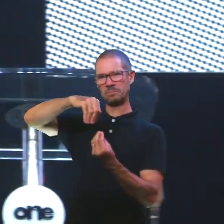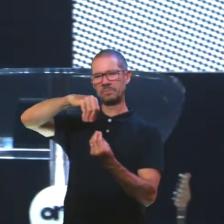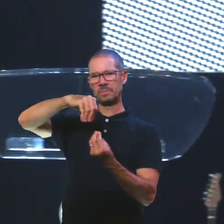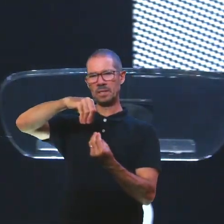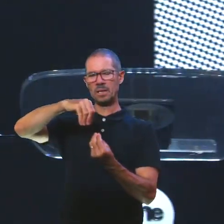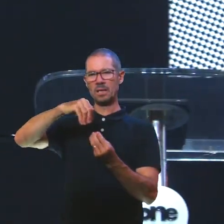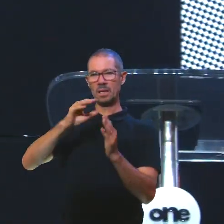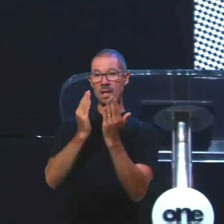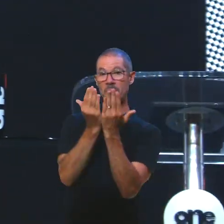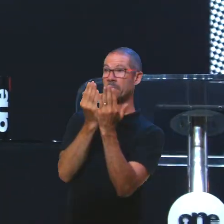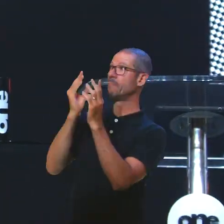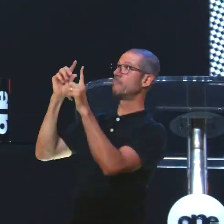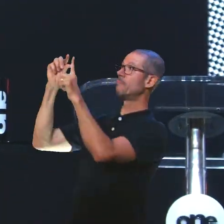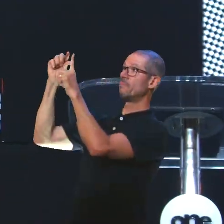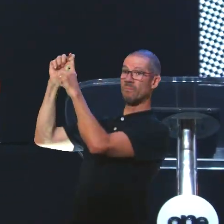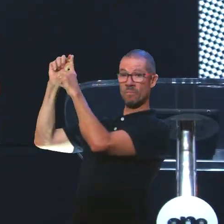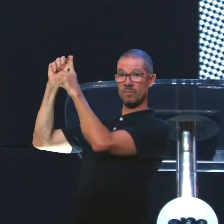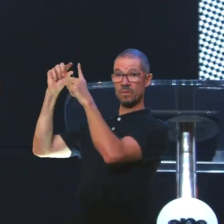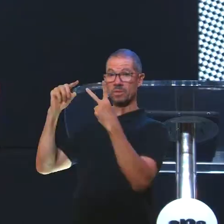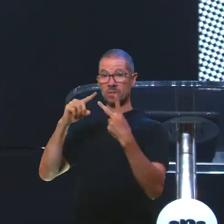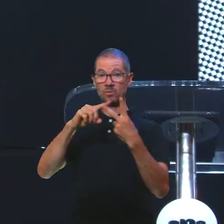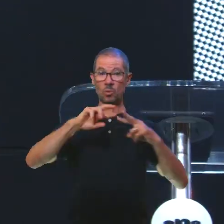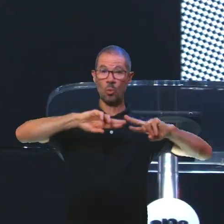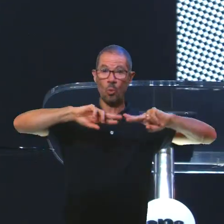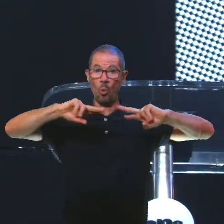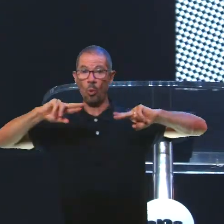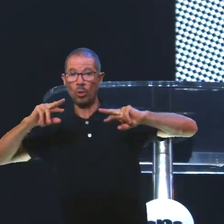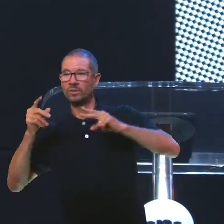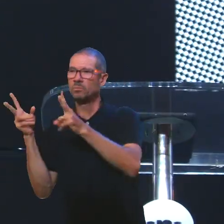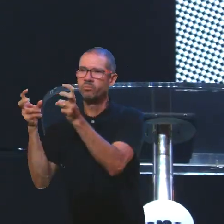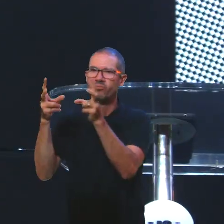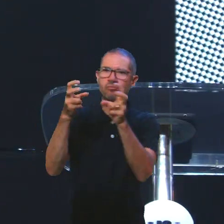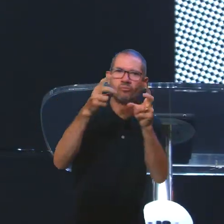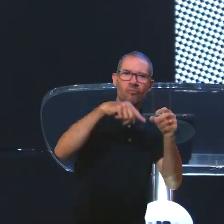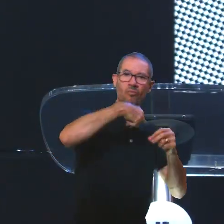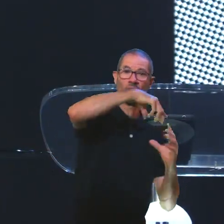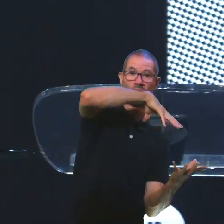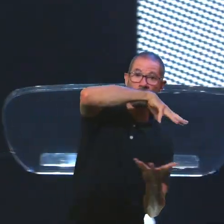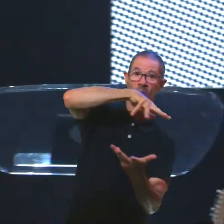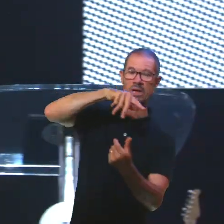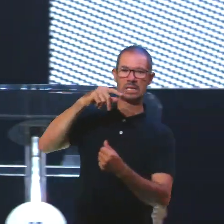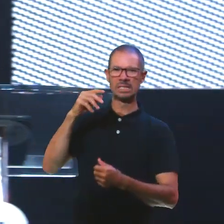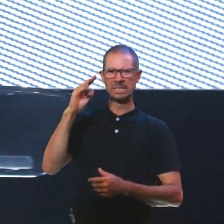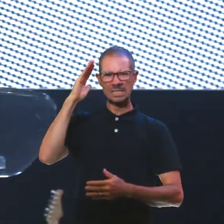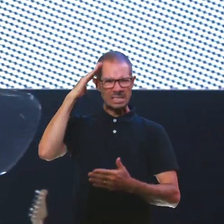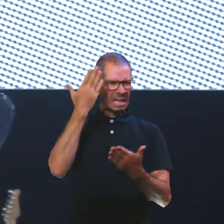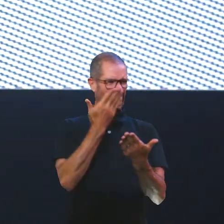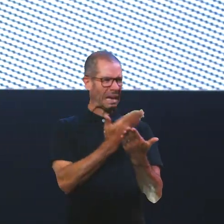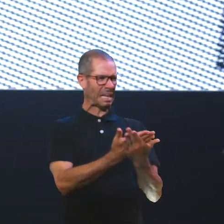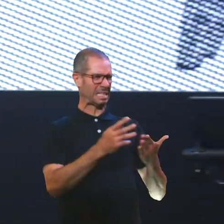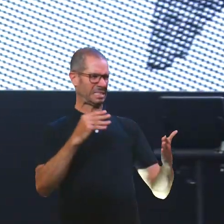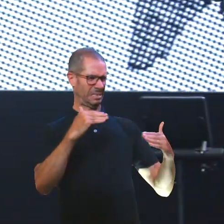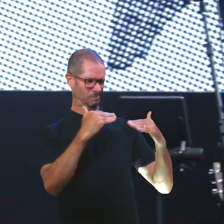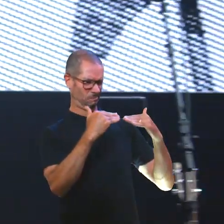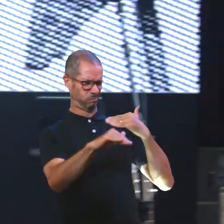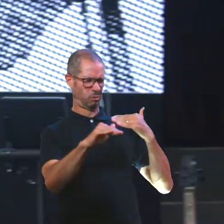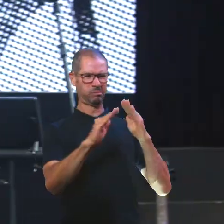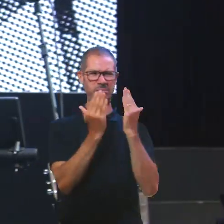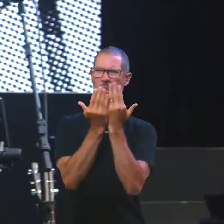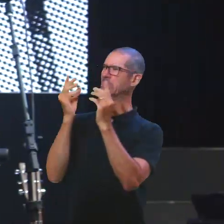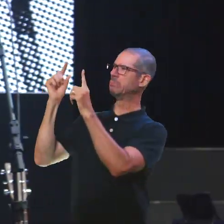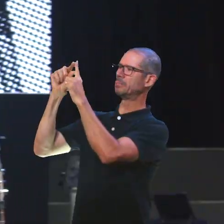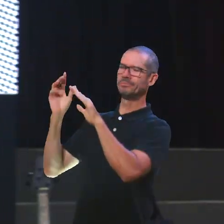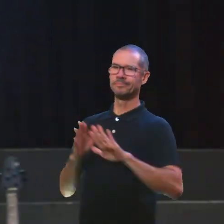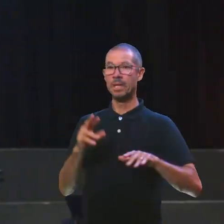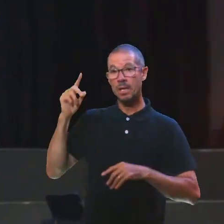a palavra de Deus com as coisas que você vê por aí, com crenças que não condizem de maneira nenhuma com a palavra.